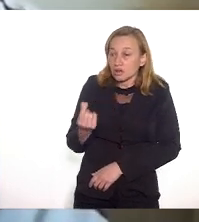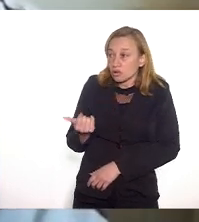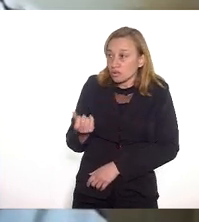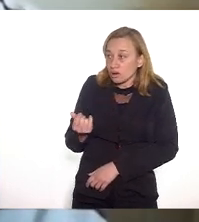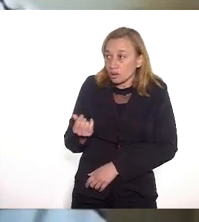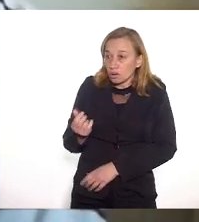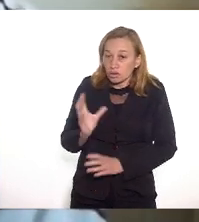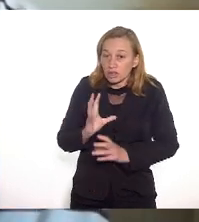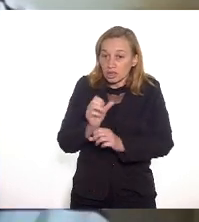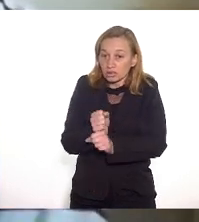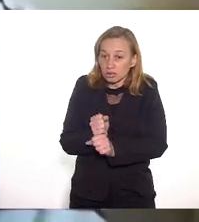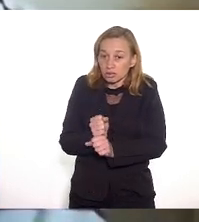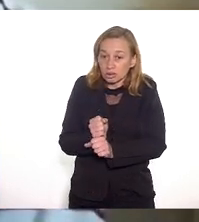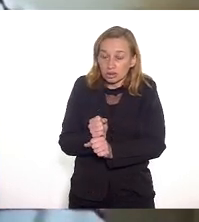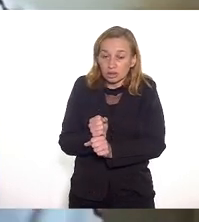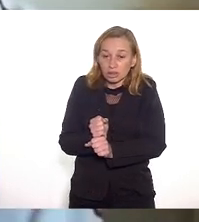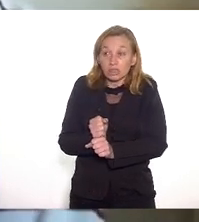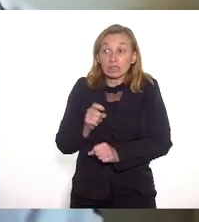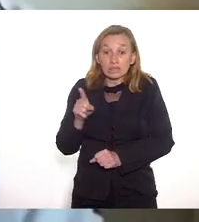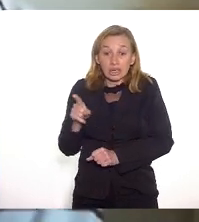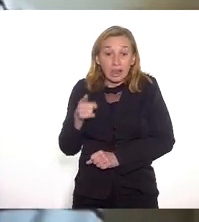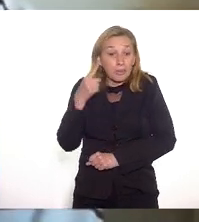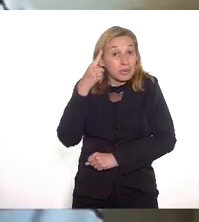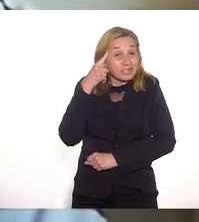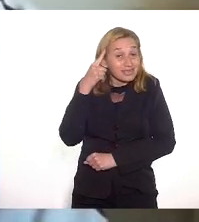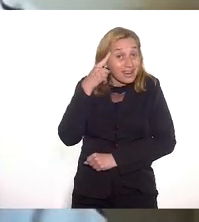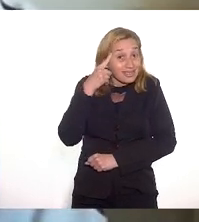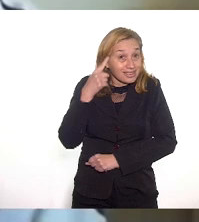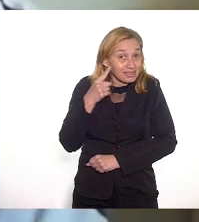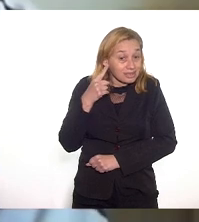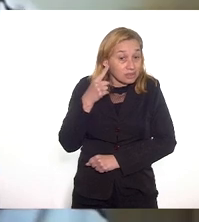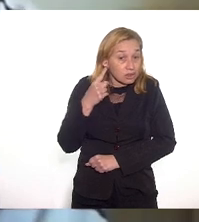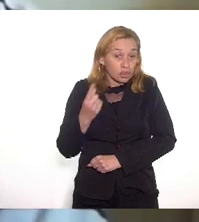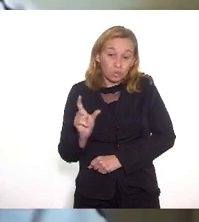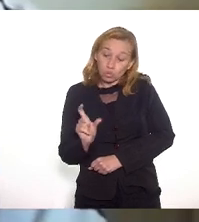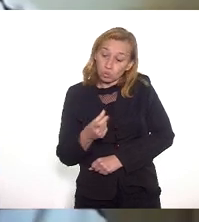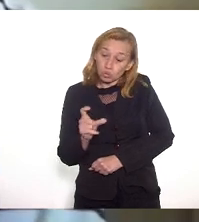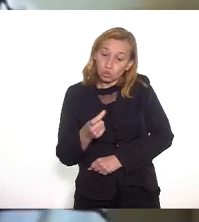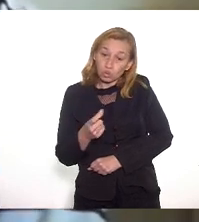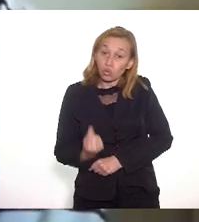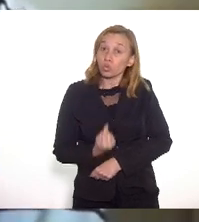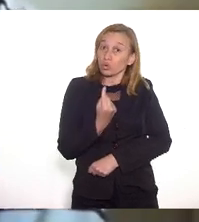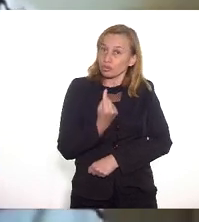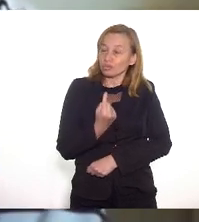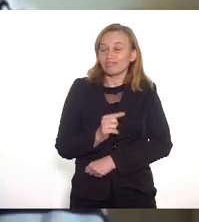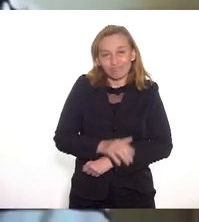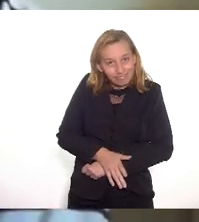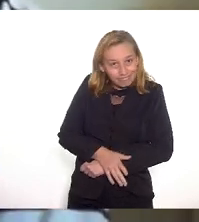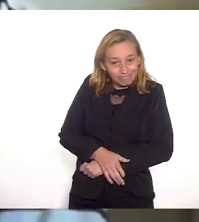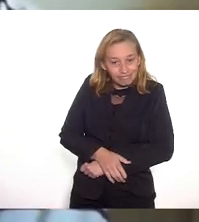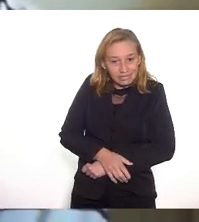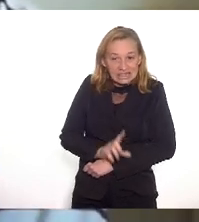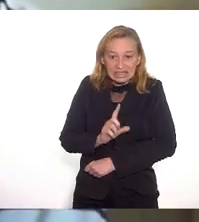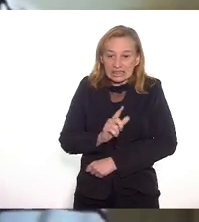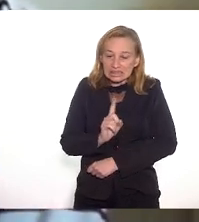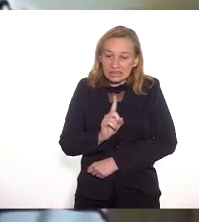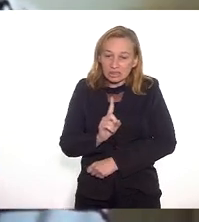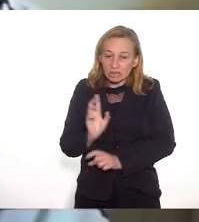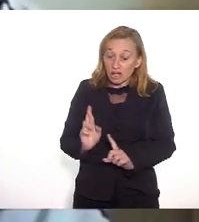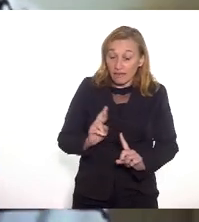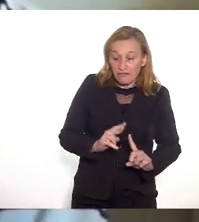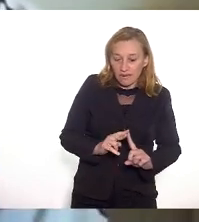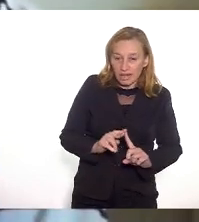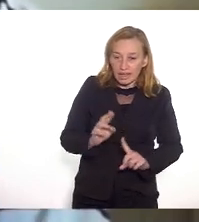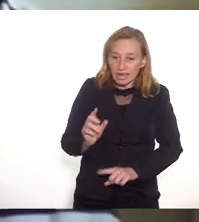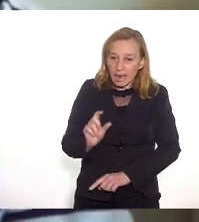como a tarifa ideal, e ela está compensada no bilhete único, na tarifa única. Se a gente não se refere que é